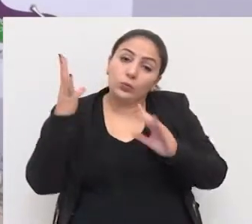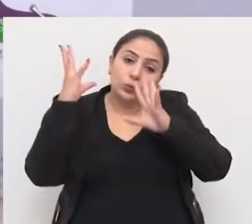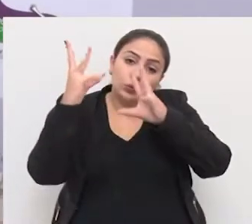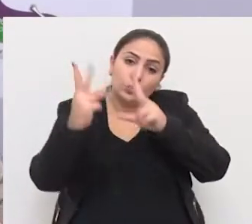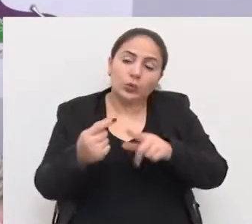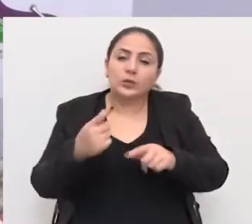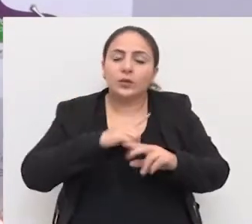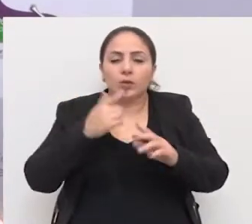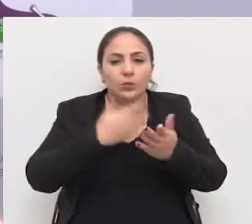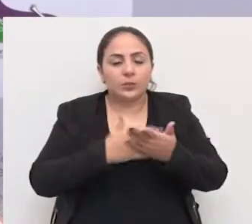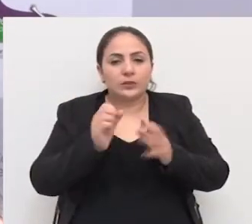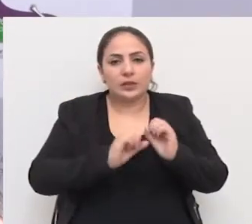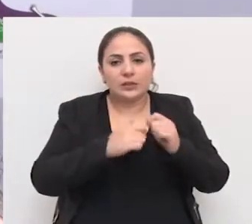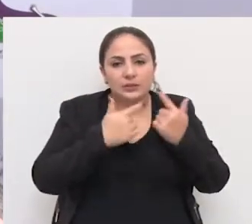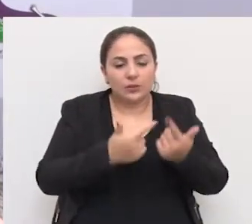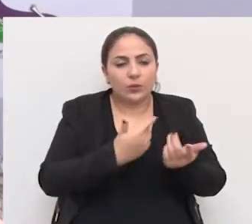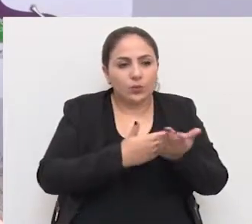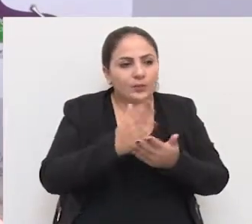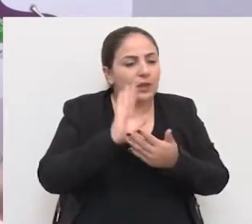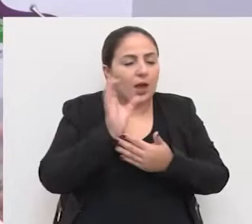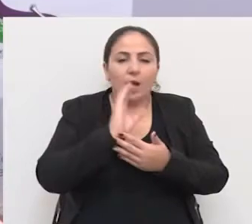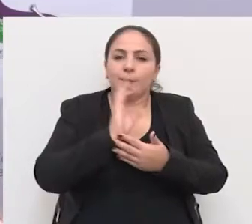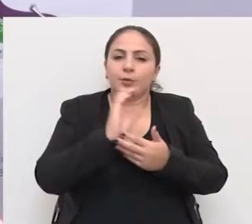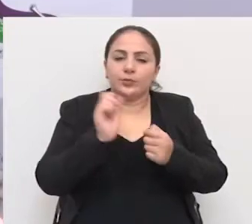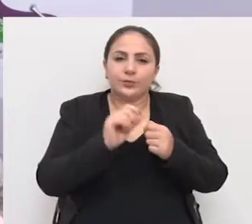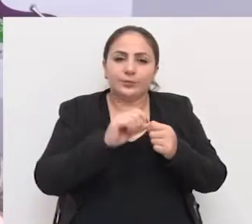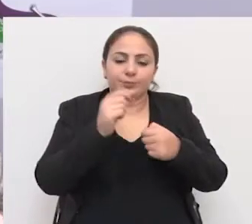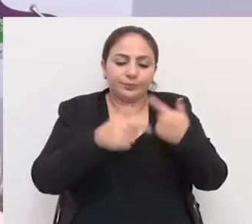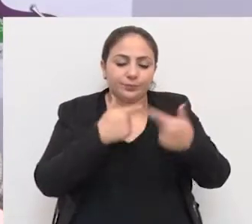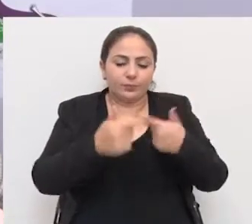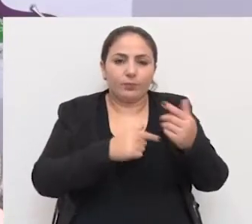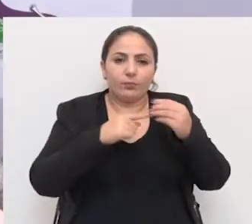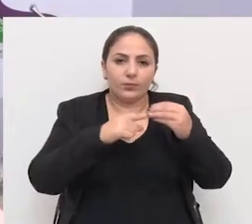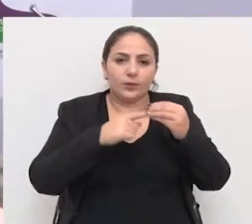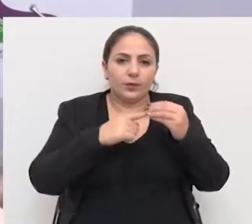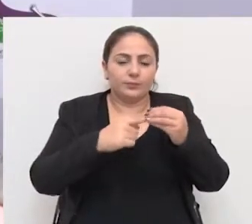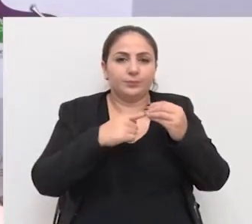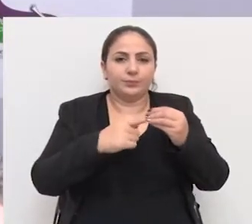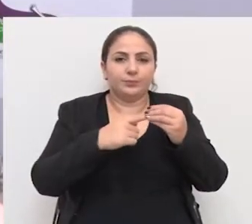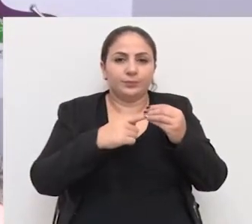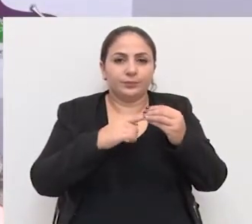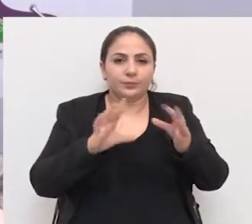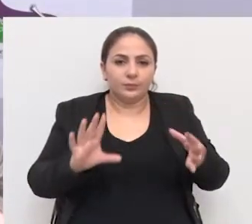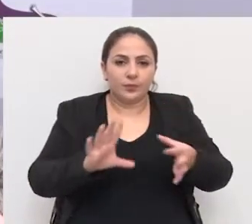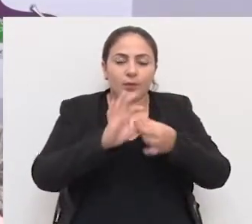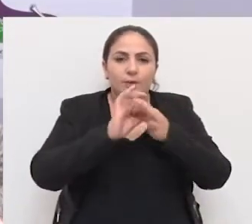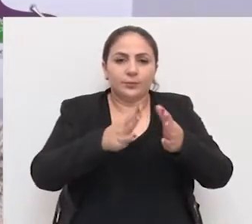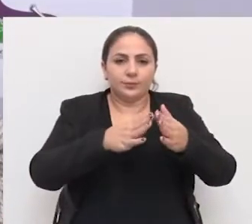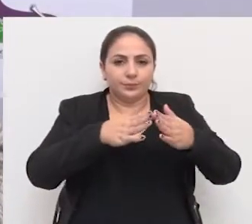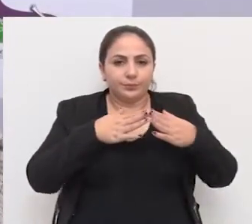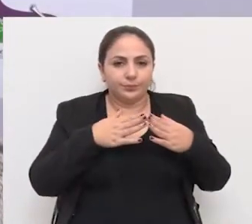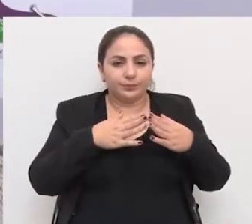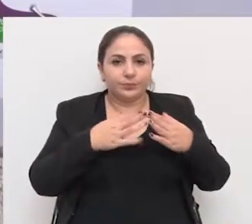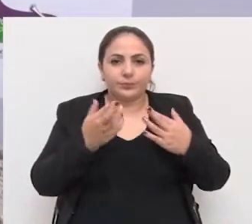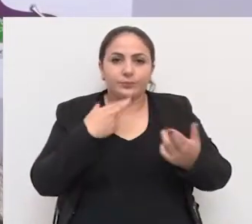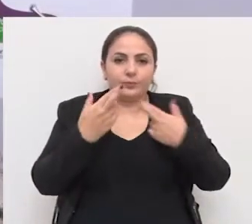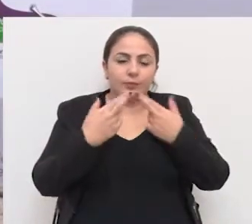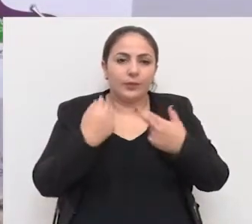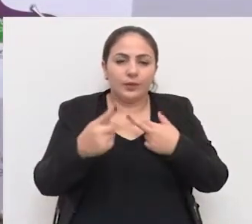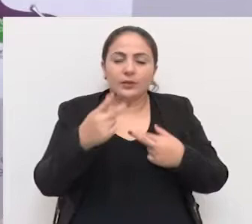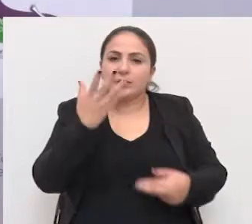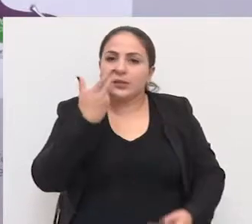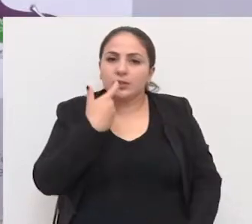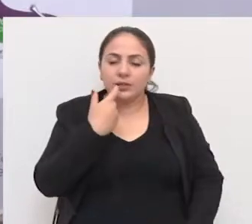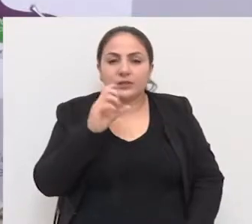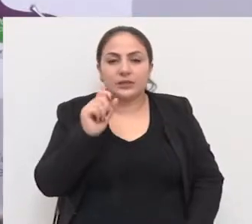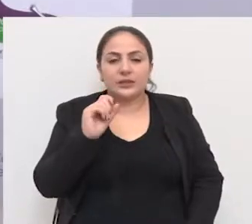esses órgãos, irão entrar em ação e começar imediatamente a fazer o trabalho, principalmente no viés protetivo em relação